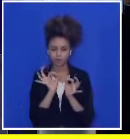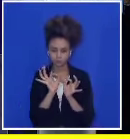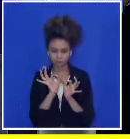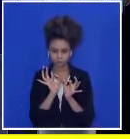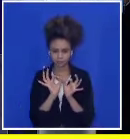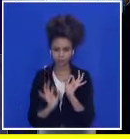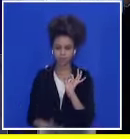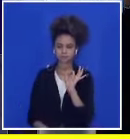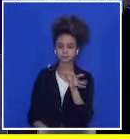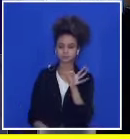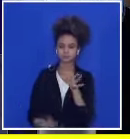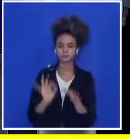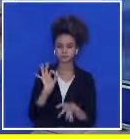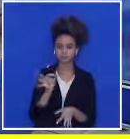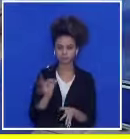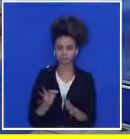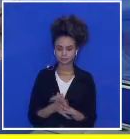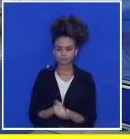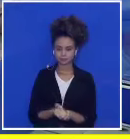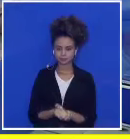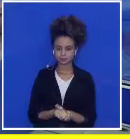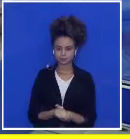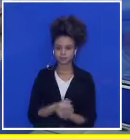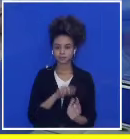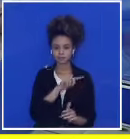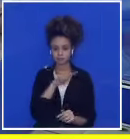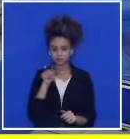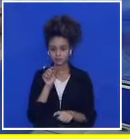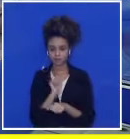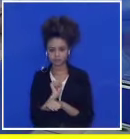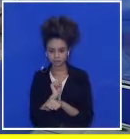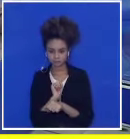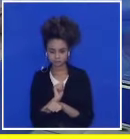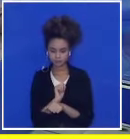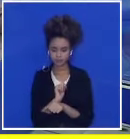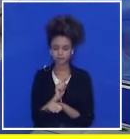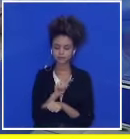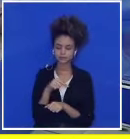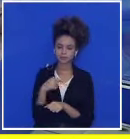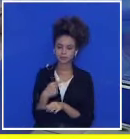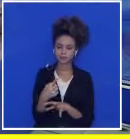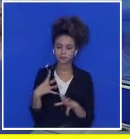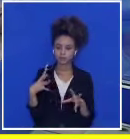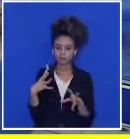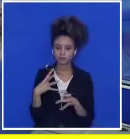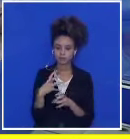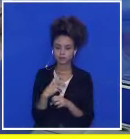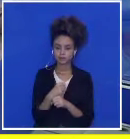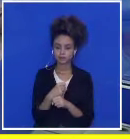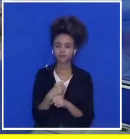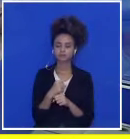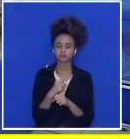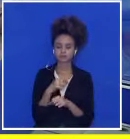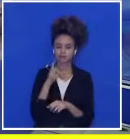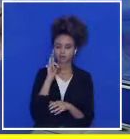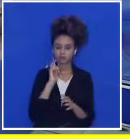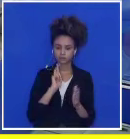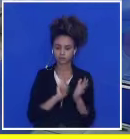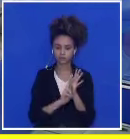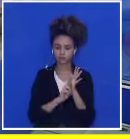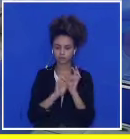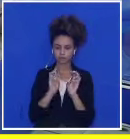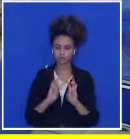confirmo. Sim, confirmo. Obrigado. Era o que você esperava. Logo após a apuração, todos os resultados